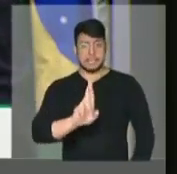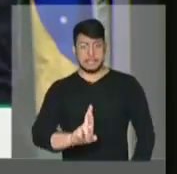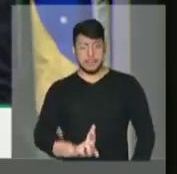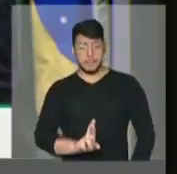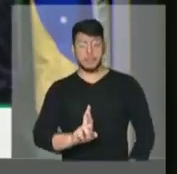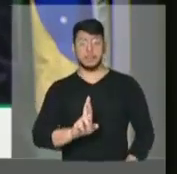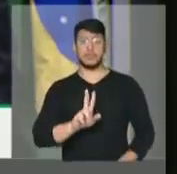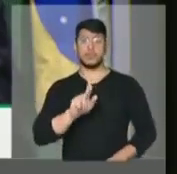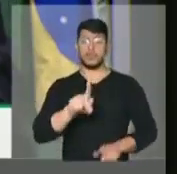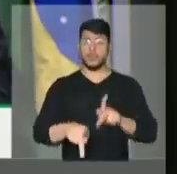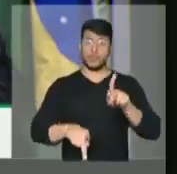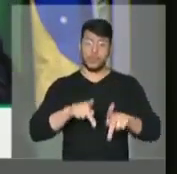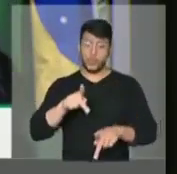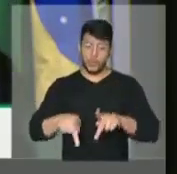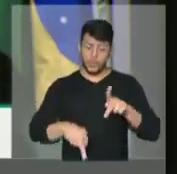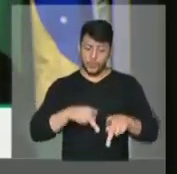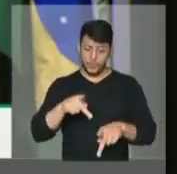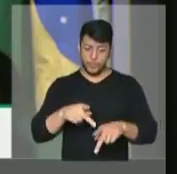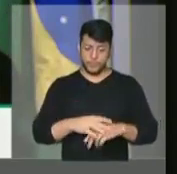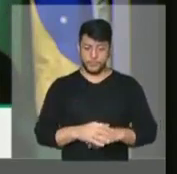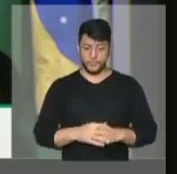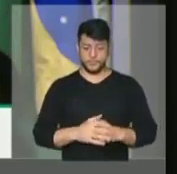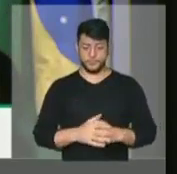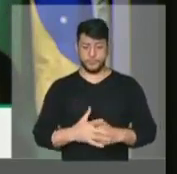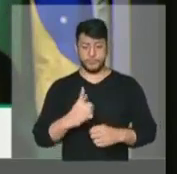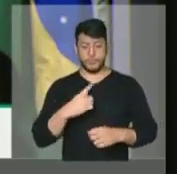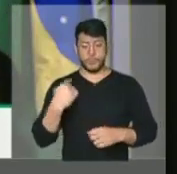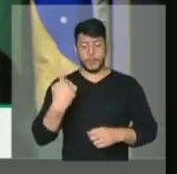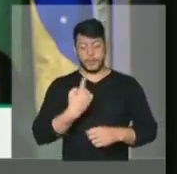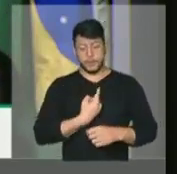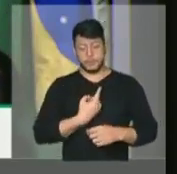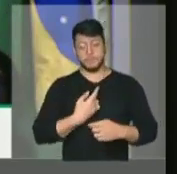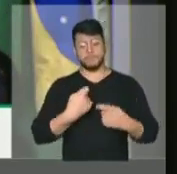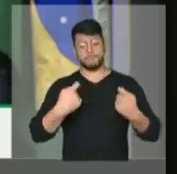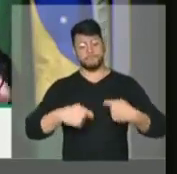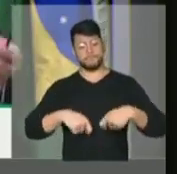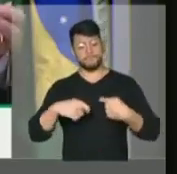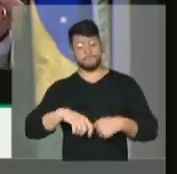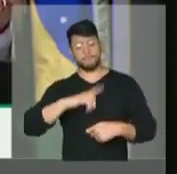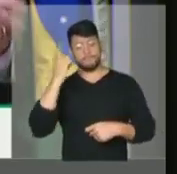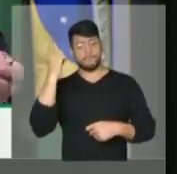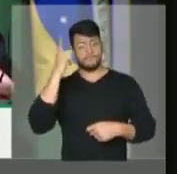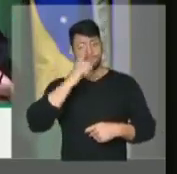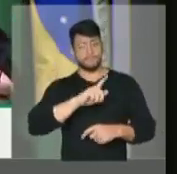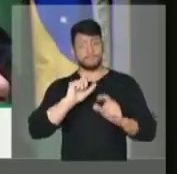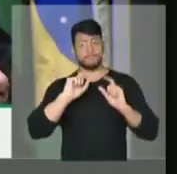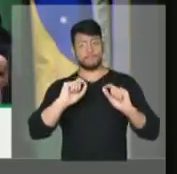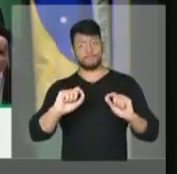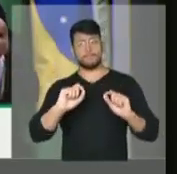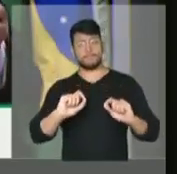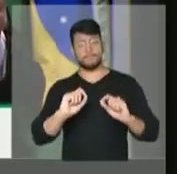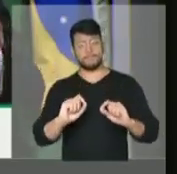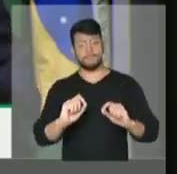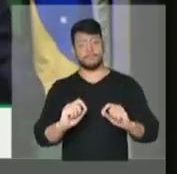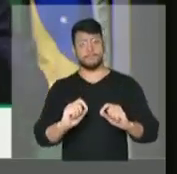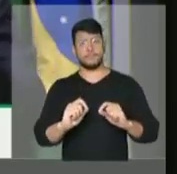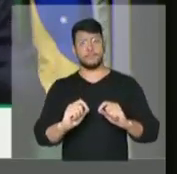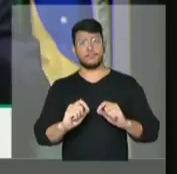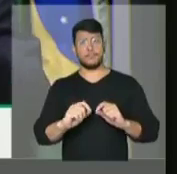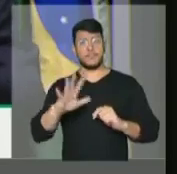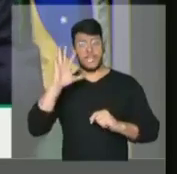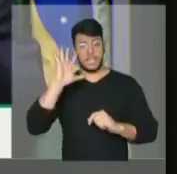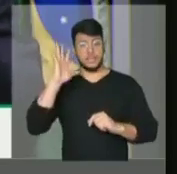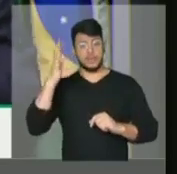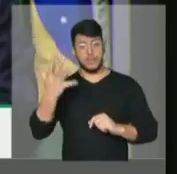somos legitimamente do povo brasileiro, nós tenhamos condição de encaminhar o que a maioria